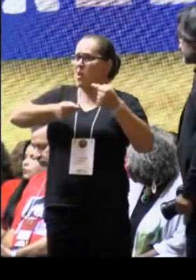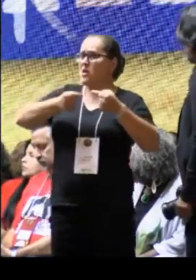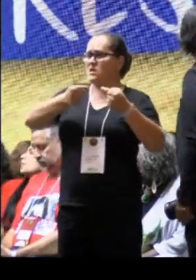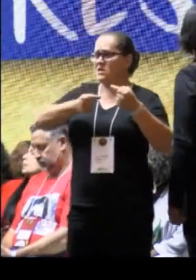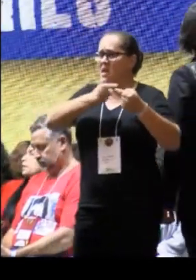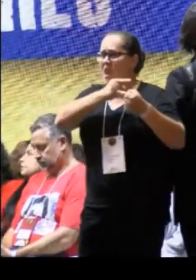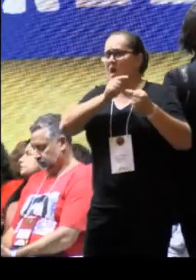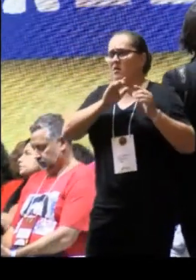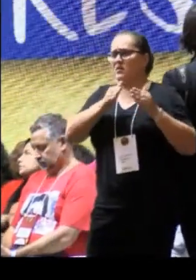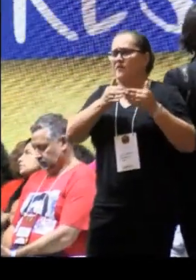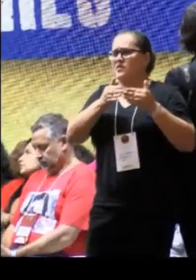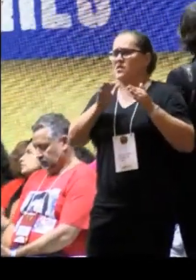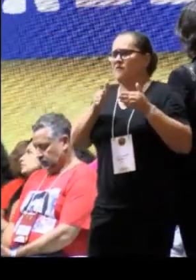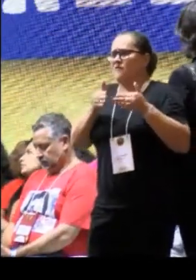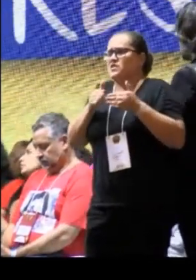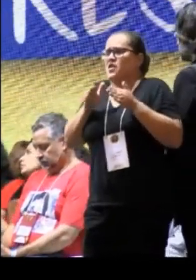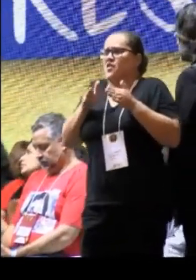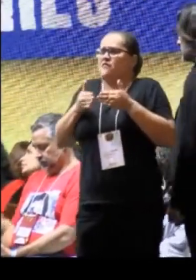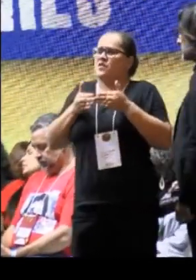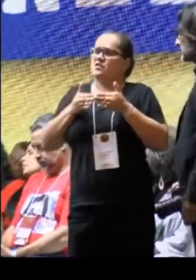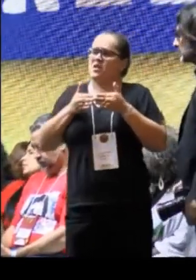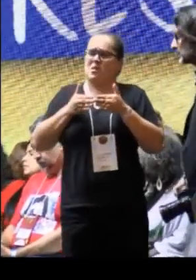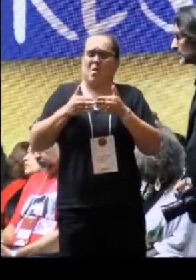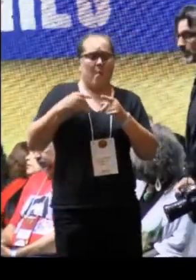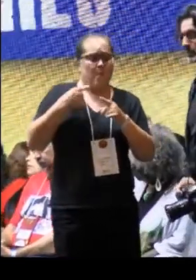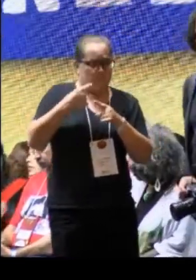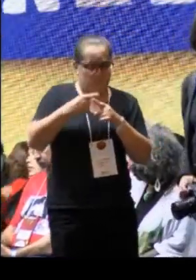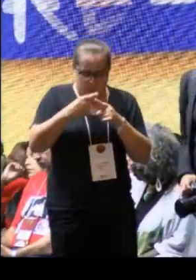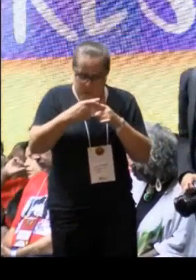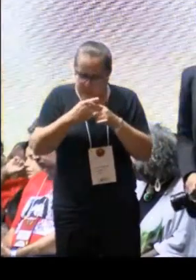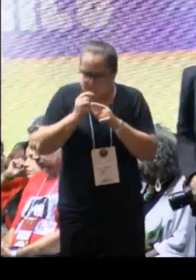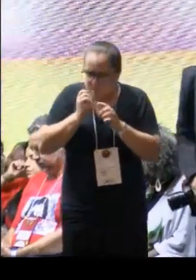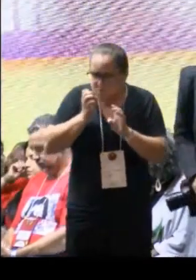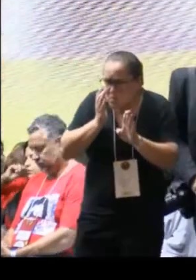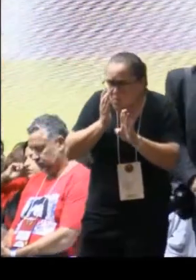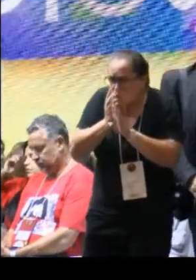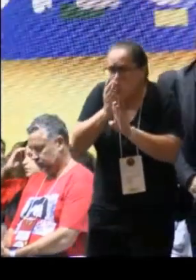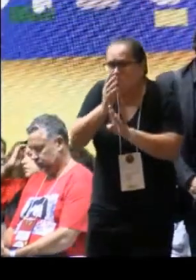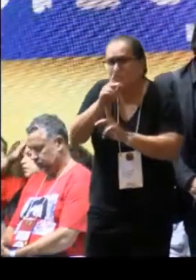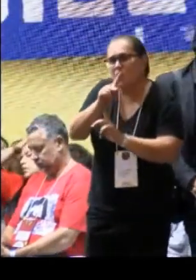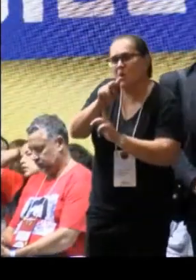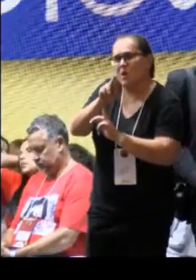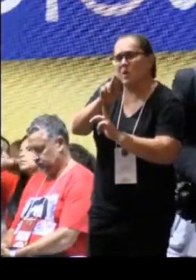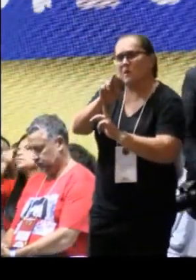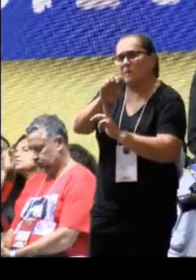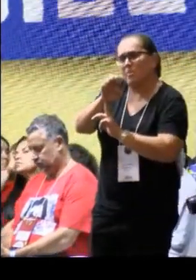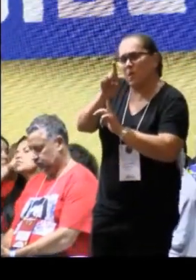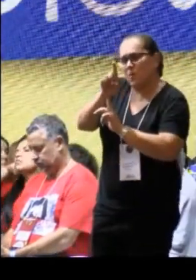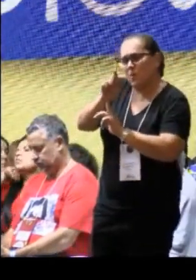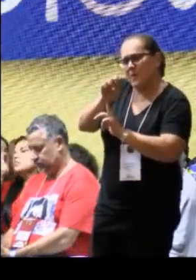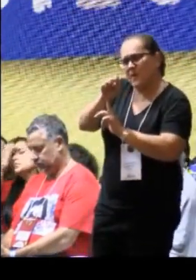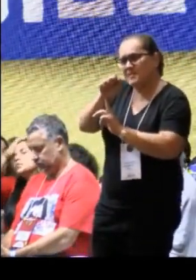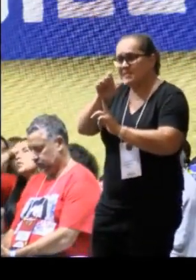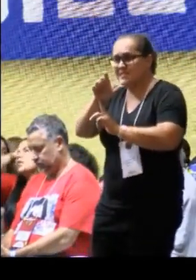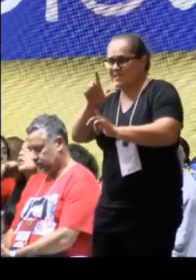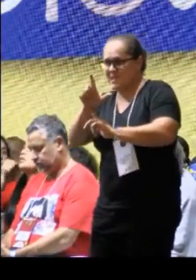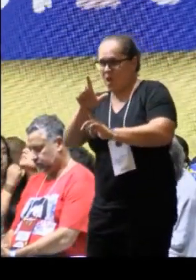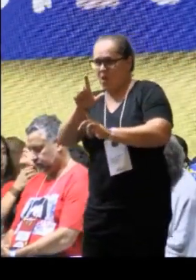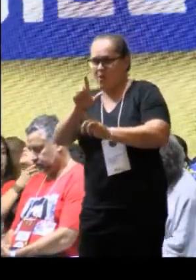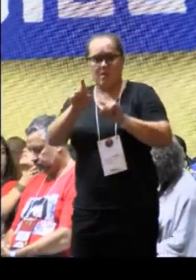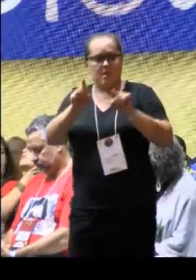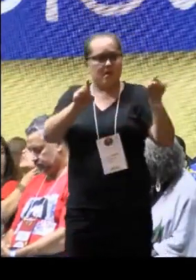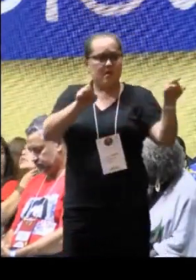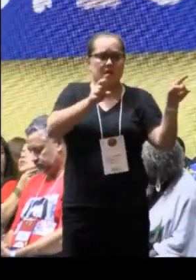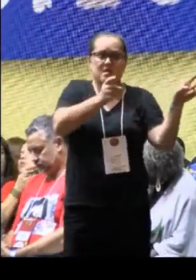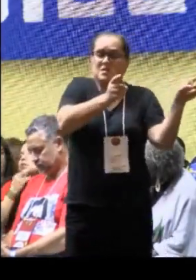está fechando. Por causa de um pré-sal que descobrimos e que estão vendendo na Bacia das Almas. O Brasil